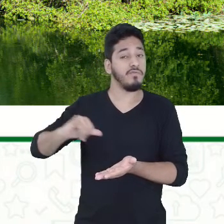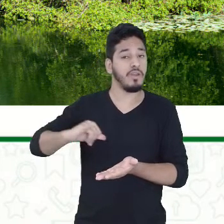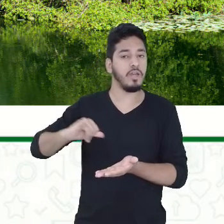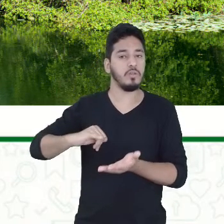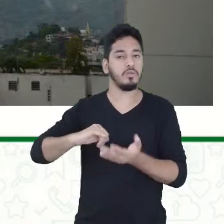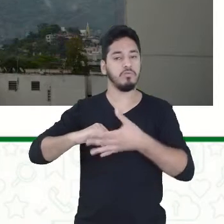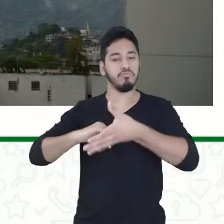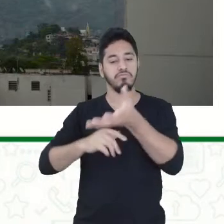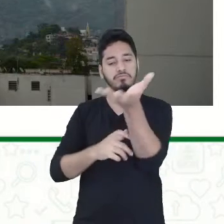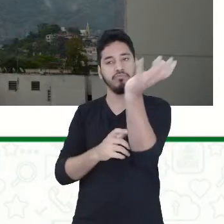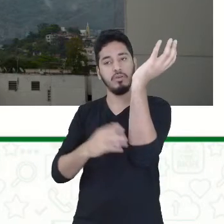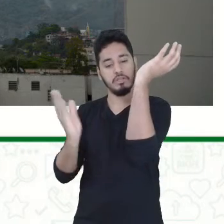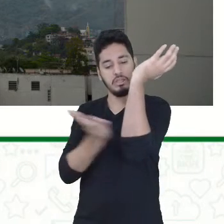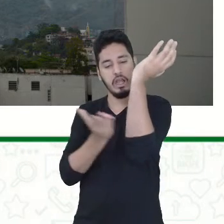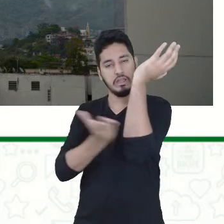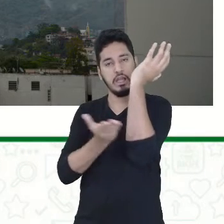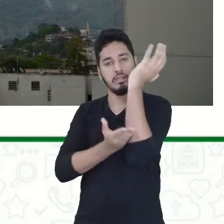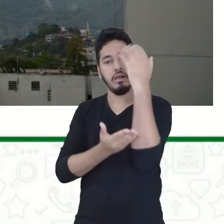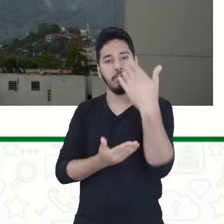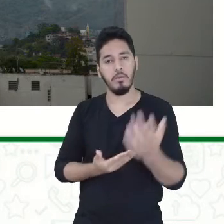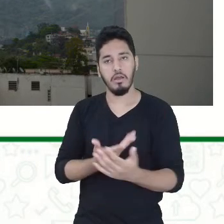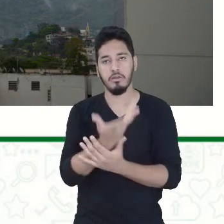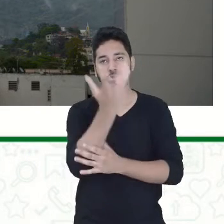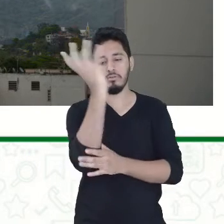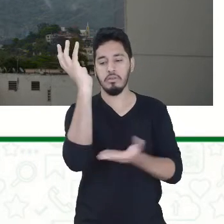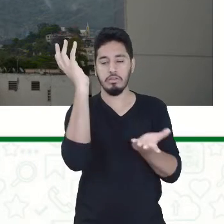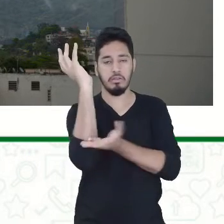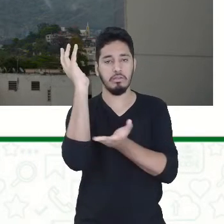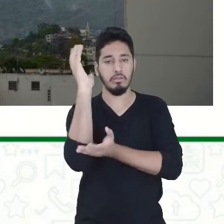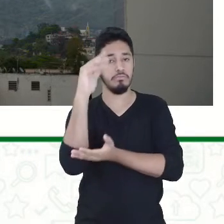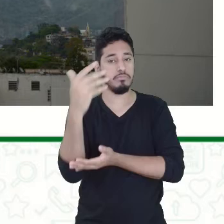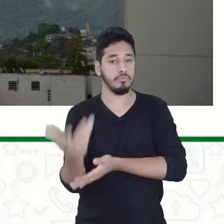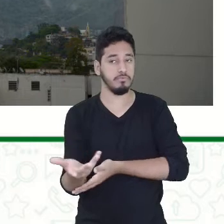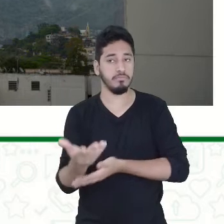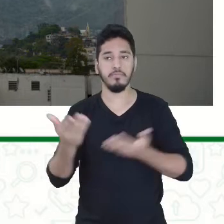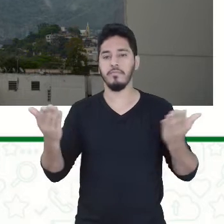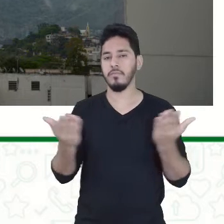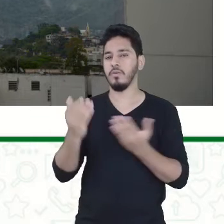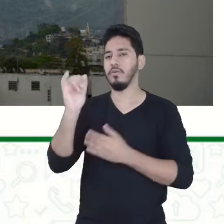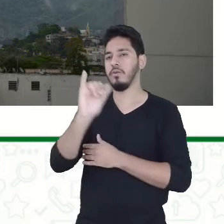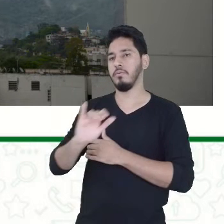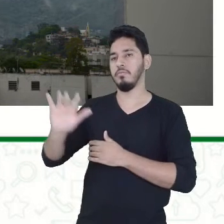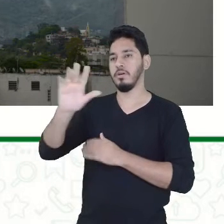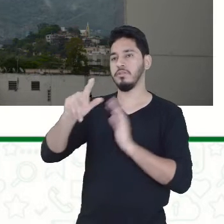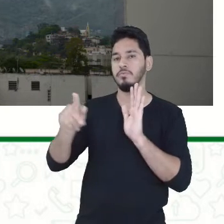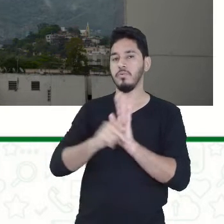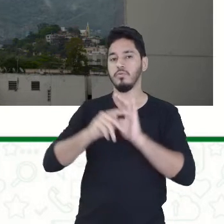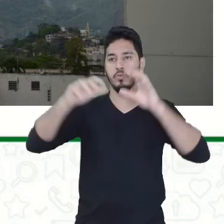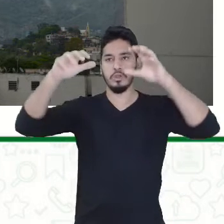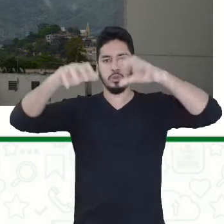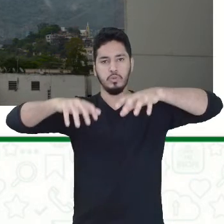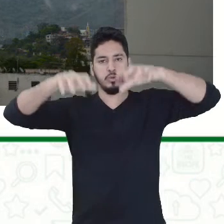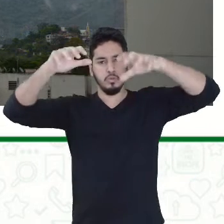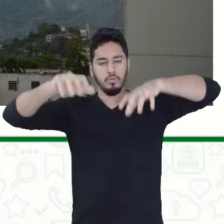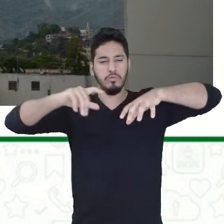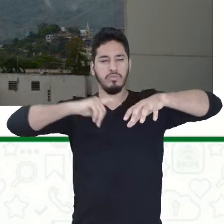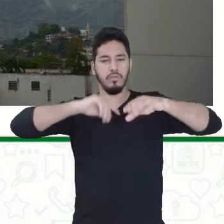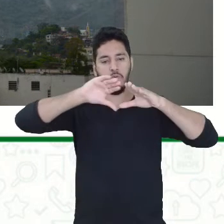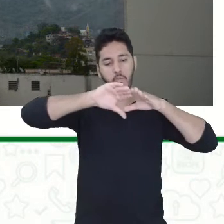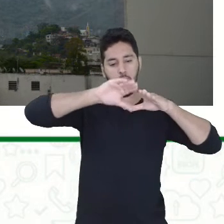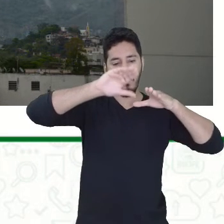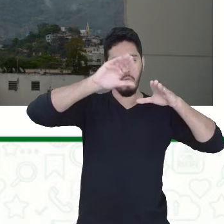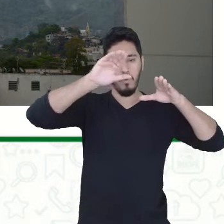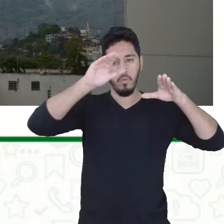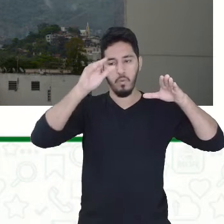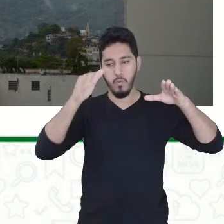acelerado nos últimos anos. Aí eu trago outra imagem para vocês, uma imagem assim de uma chuva, né? Lá o morro lá atrás,